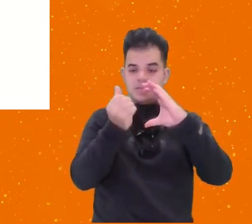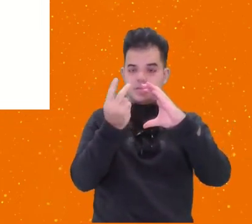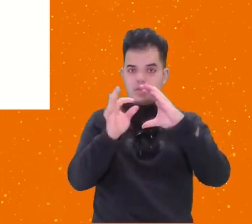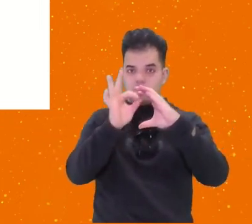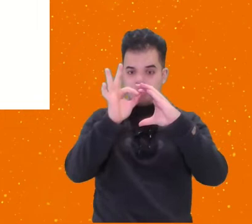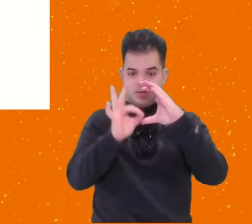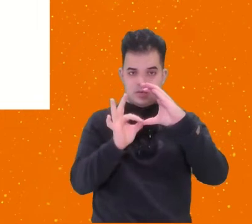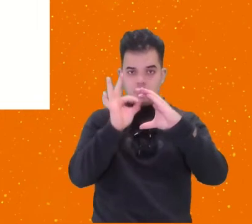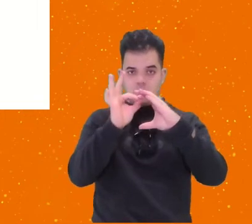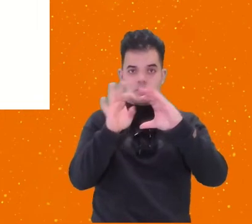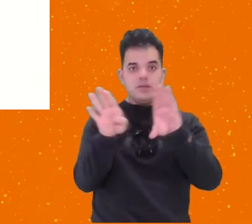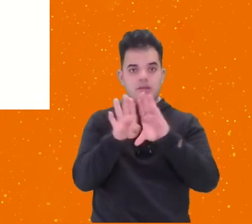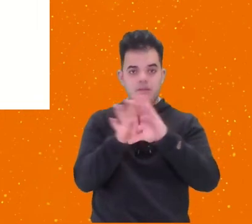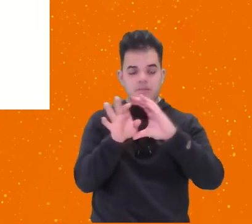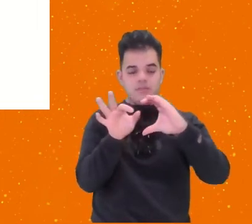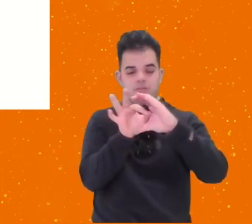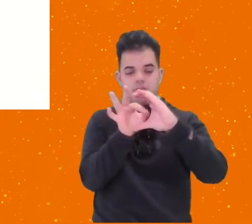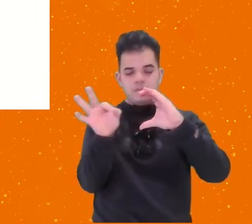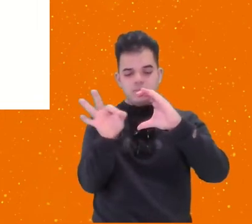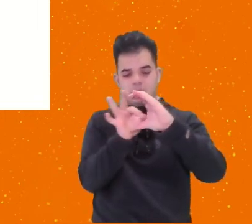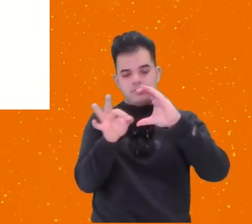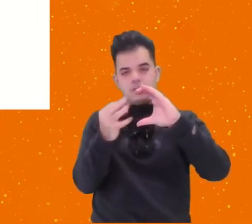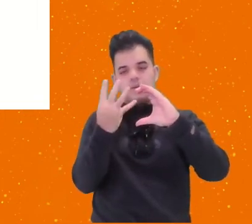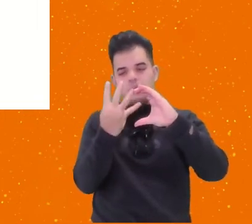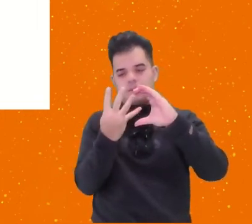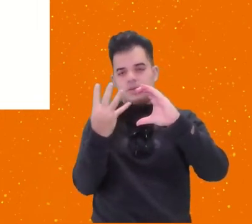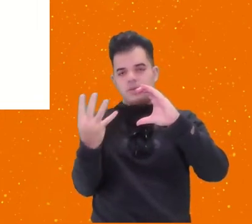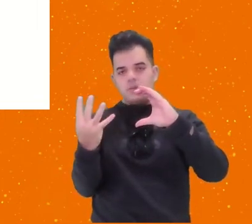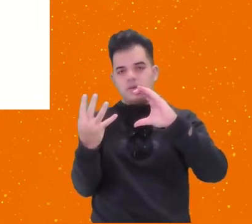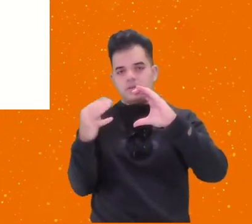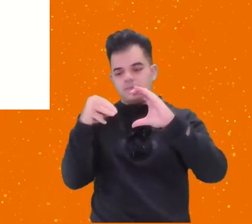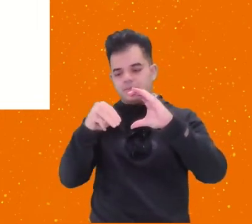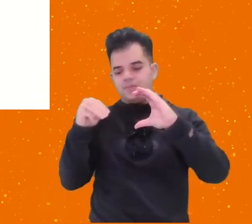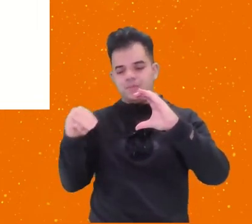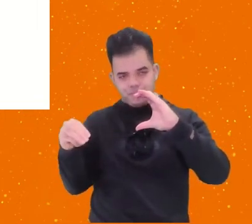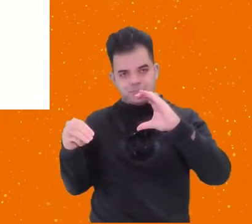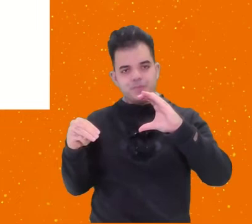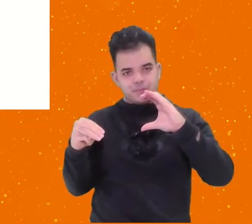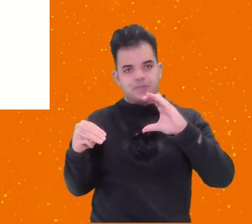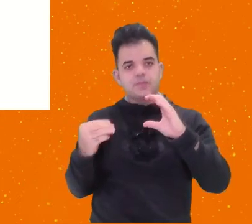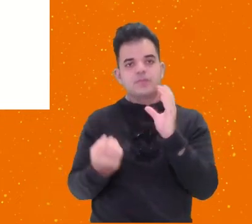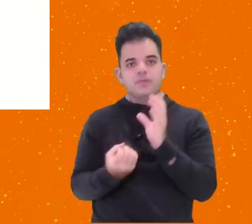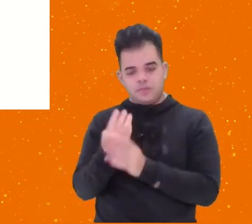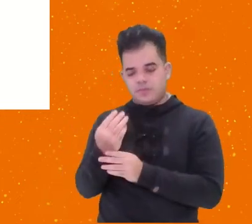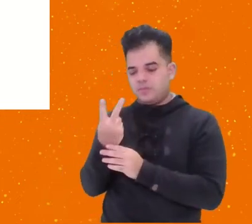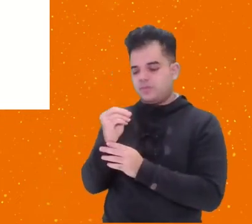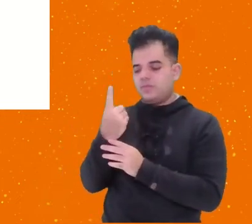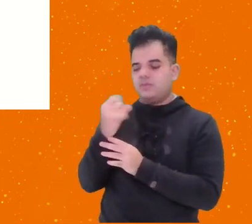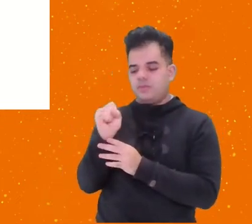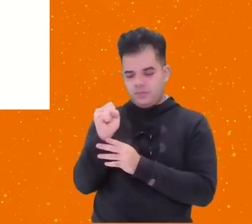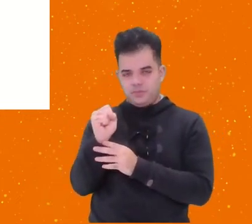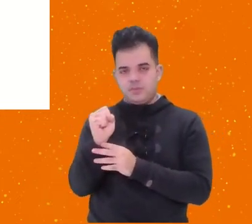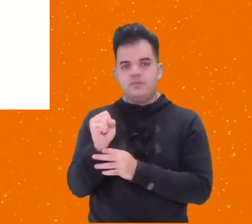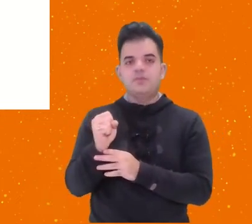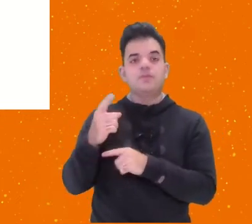a distância de 44 mm, já trazendo, foi lançado em 2018 e vai ser